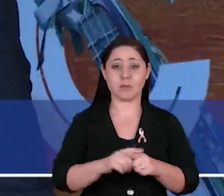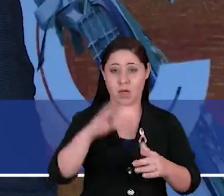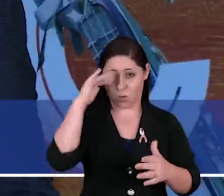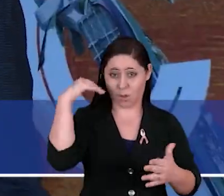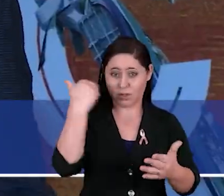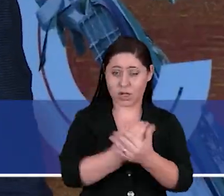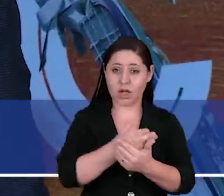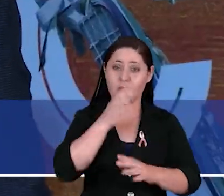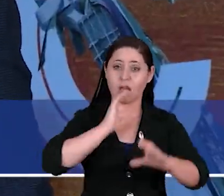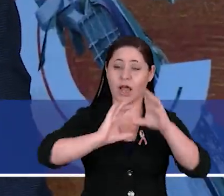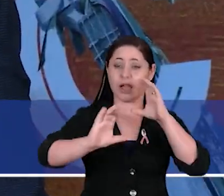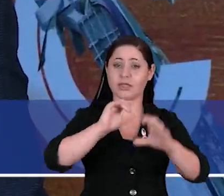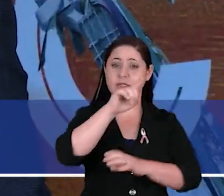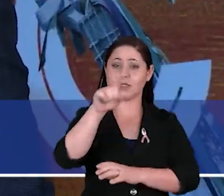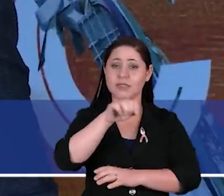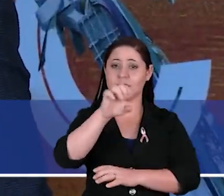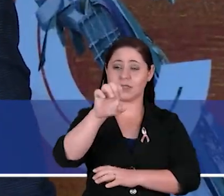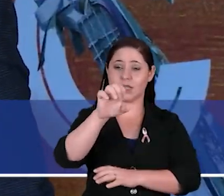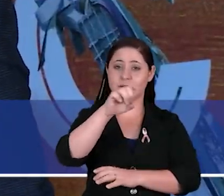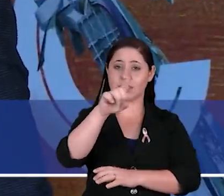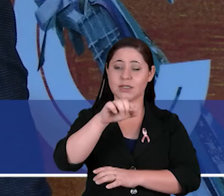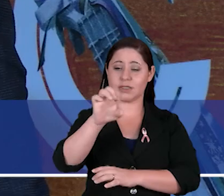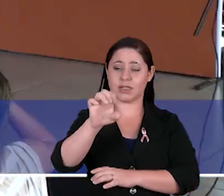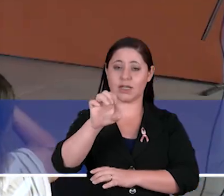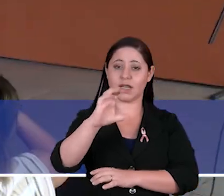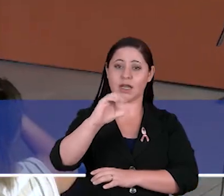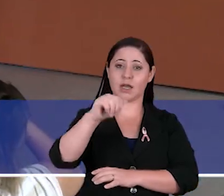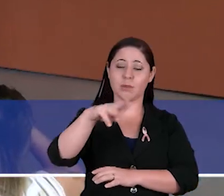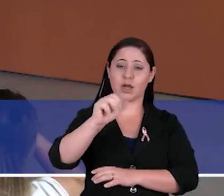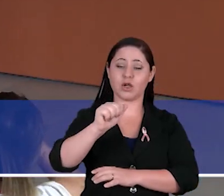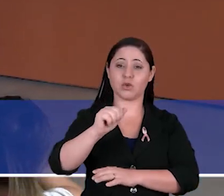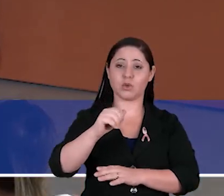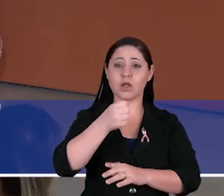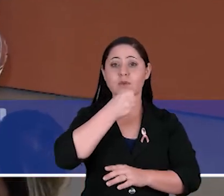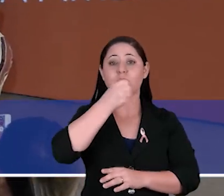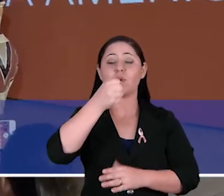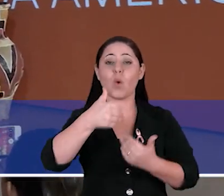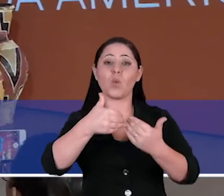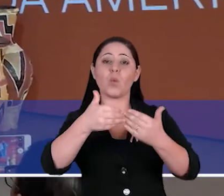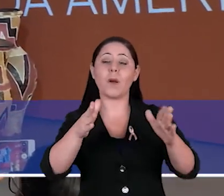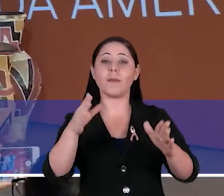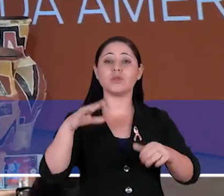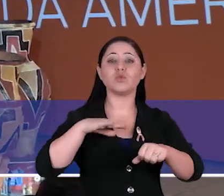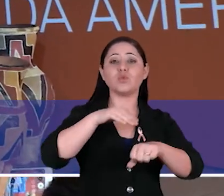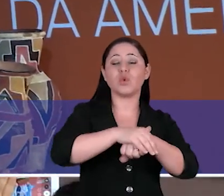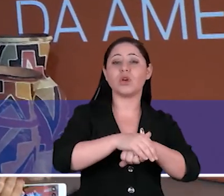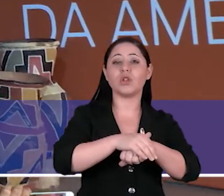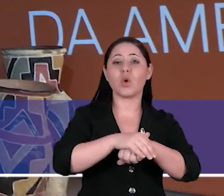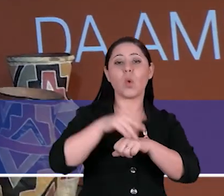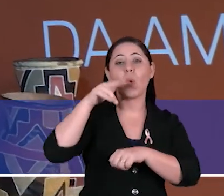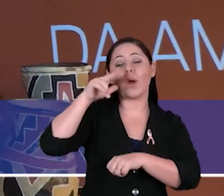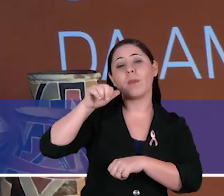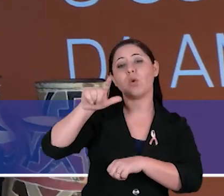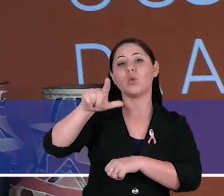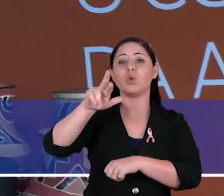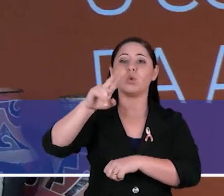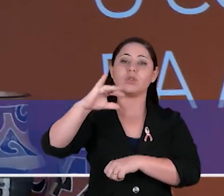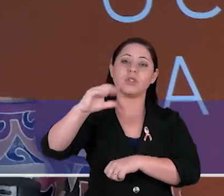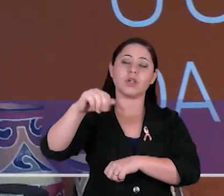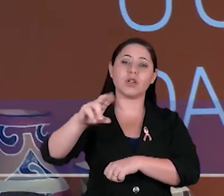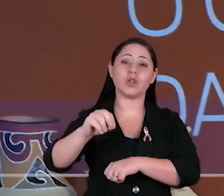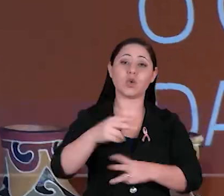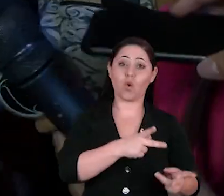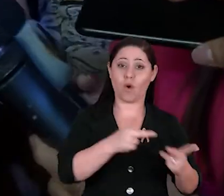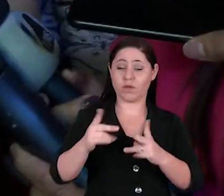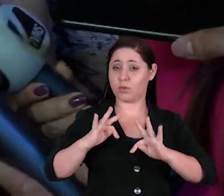E de homenagem ao cantor Zezé de Camargo, que se apresentará na noite de abertura do festival com seu irmão